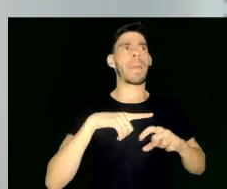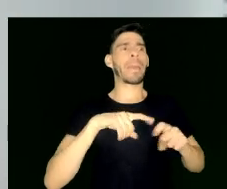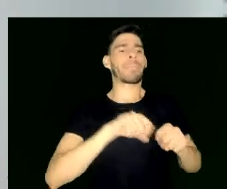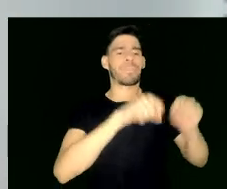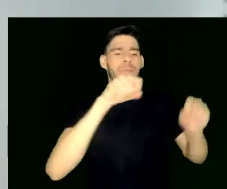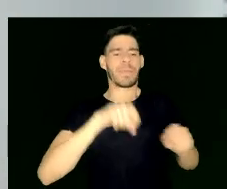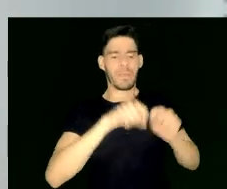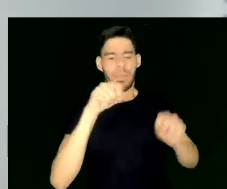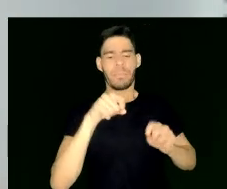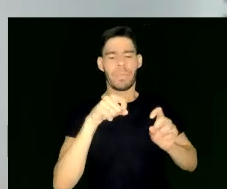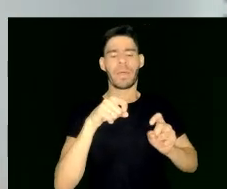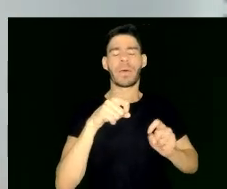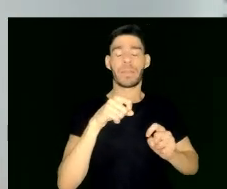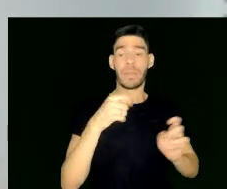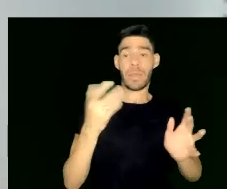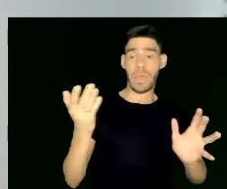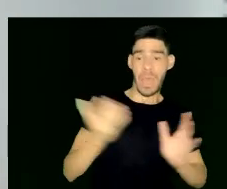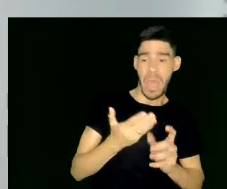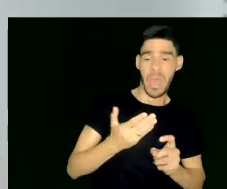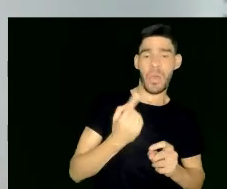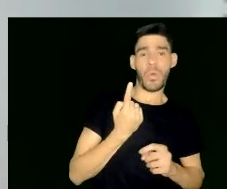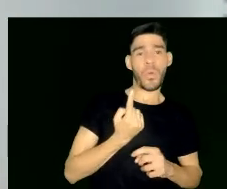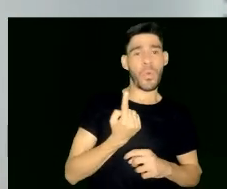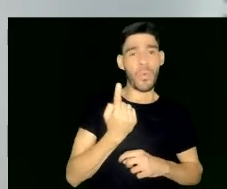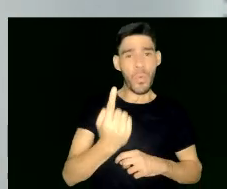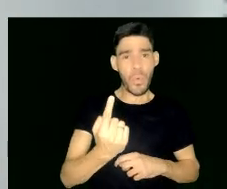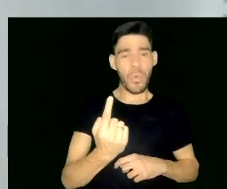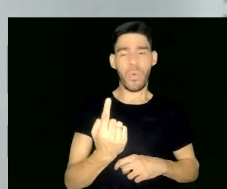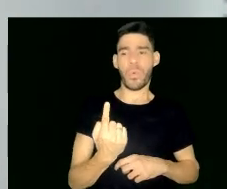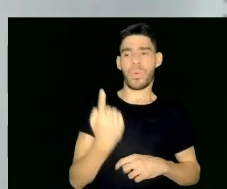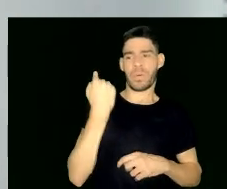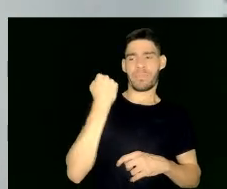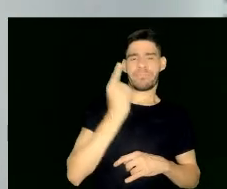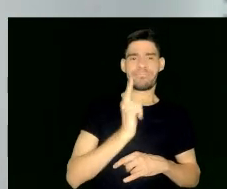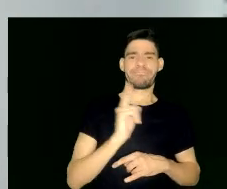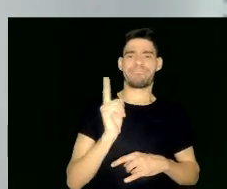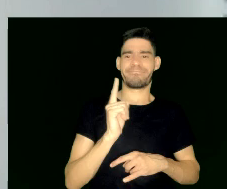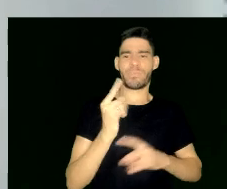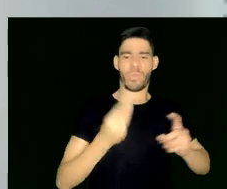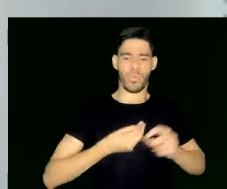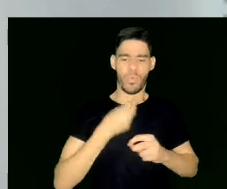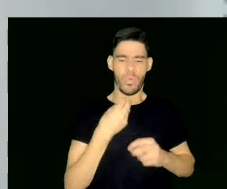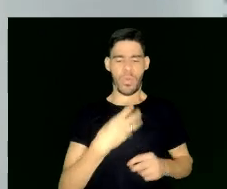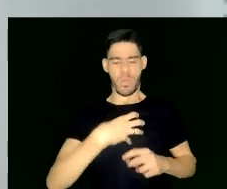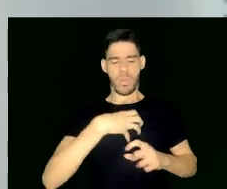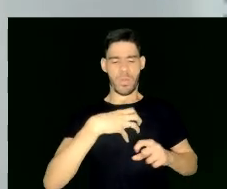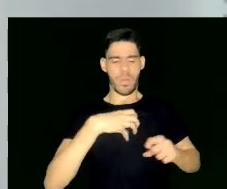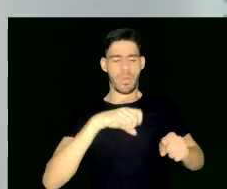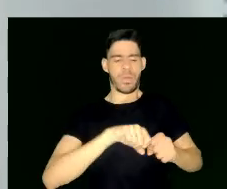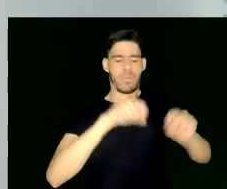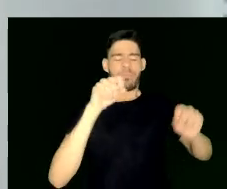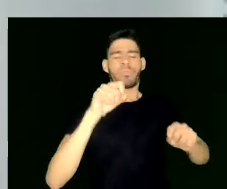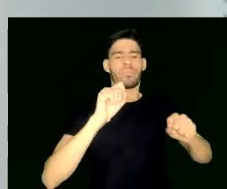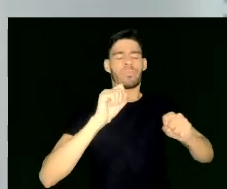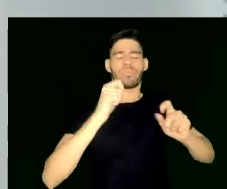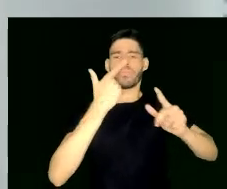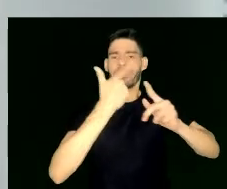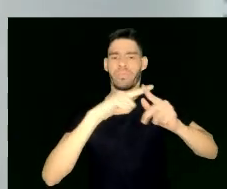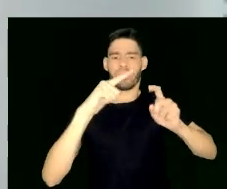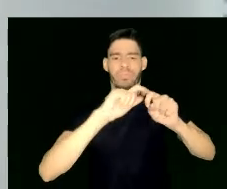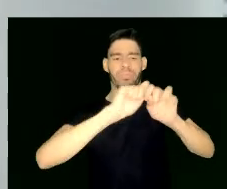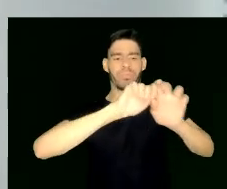foram derrubadas, né? Essas fórmulas, elas hoje não são apenas aquelas do golpe de Estado, aquela medida abrupta,